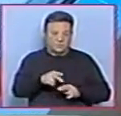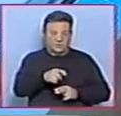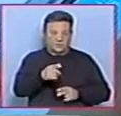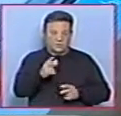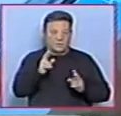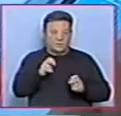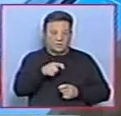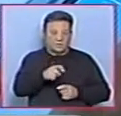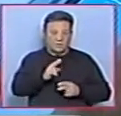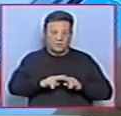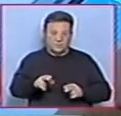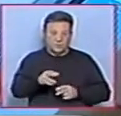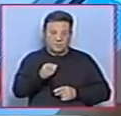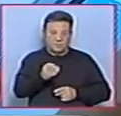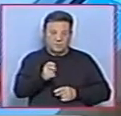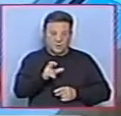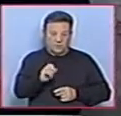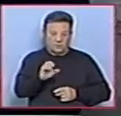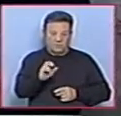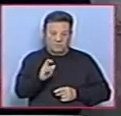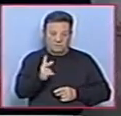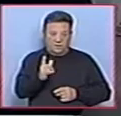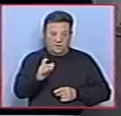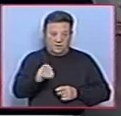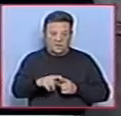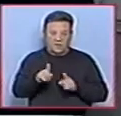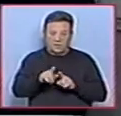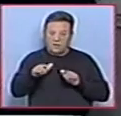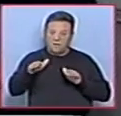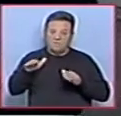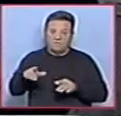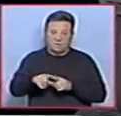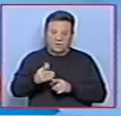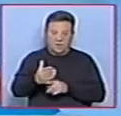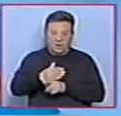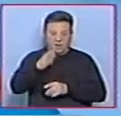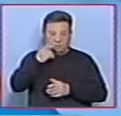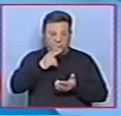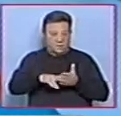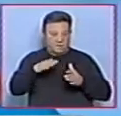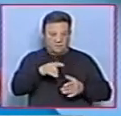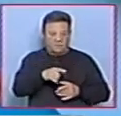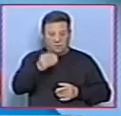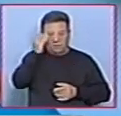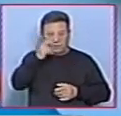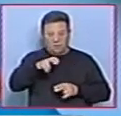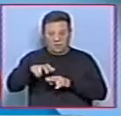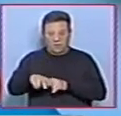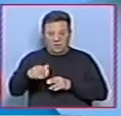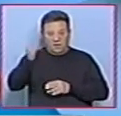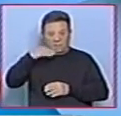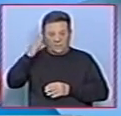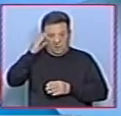no caso, o Hospital Pedro da Covilhã. É como os aviadores, naturalmente, antes de pilotarem um avião, têm que